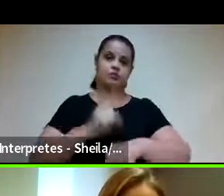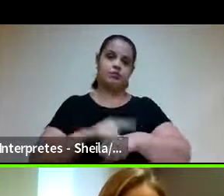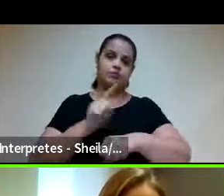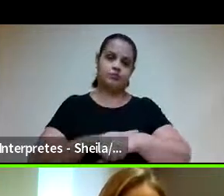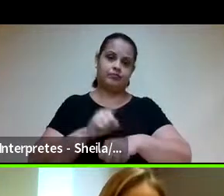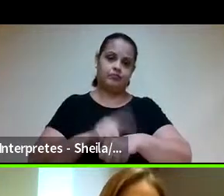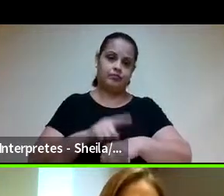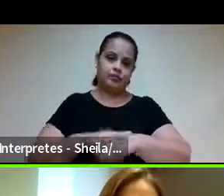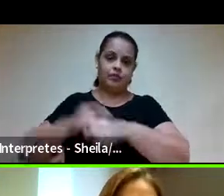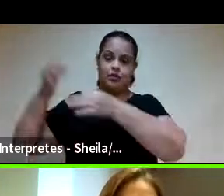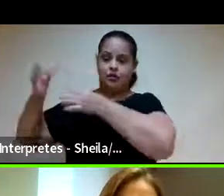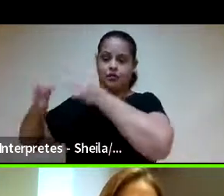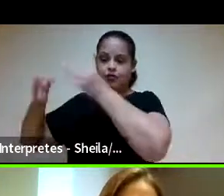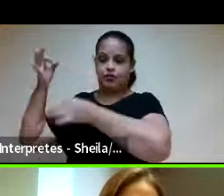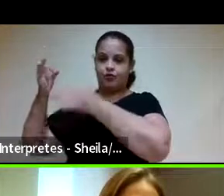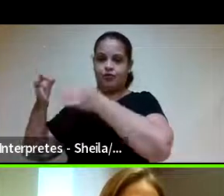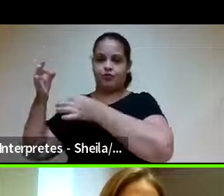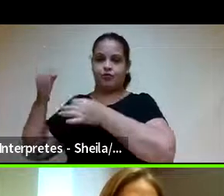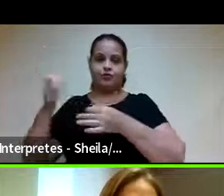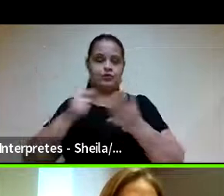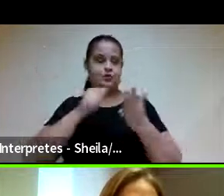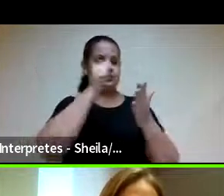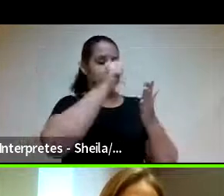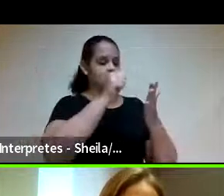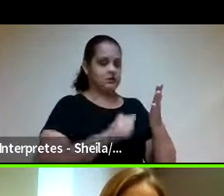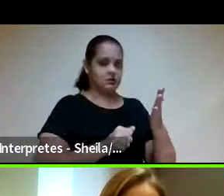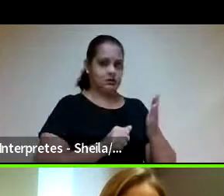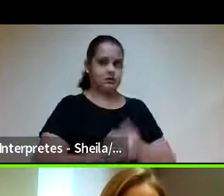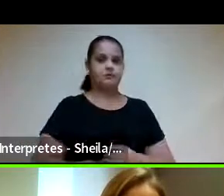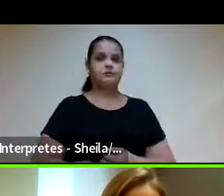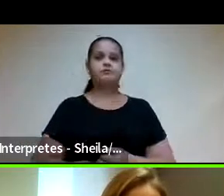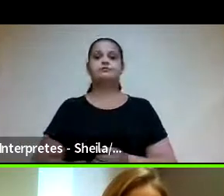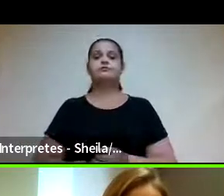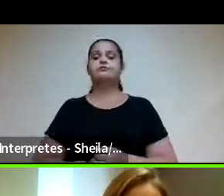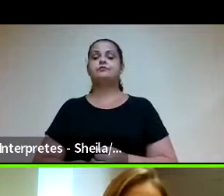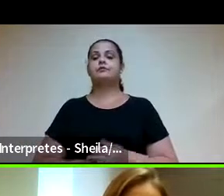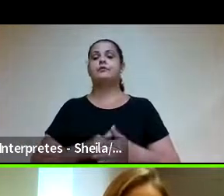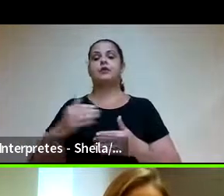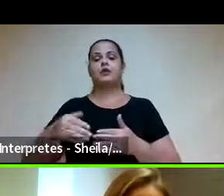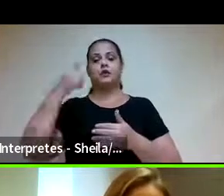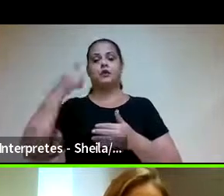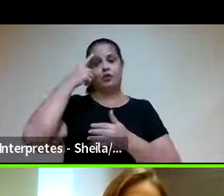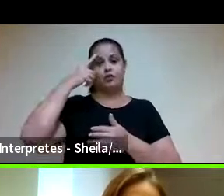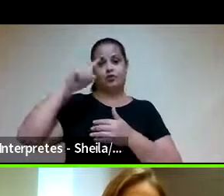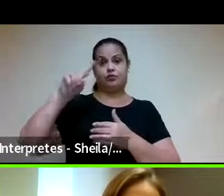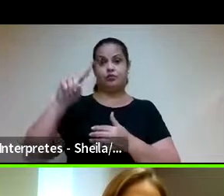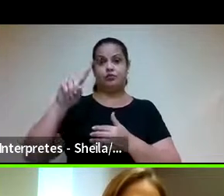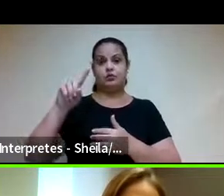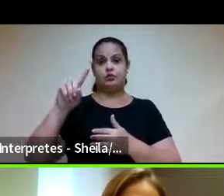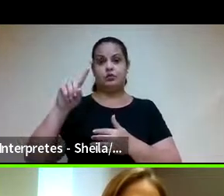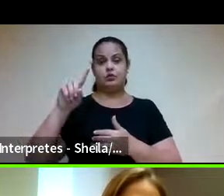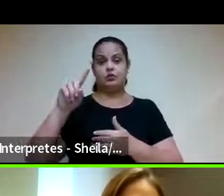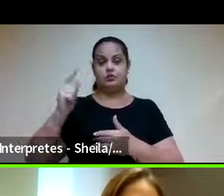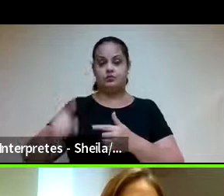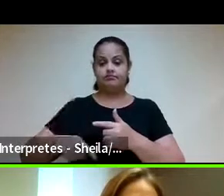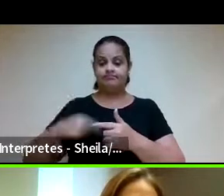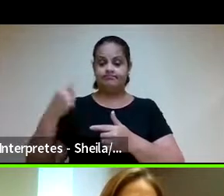proferir a sentença, e não a contar da publicação da sentença, que no caso se deu um dia depois do início do prazo, e por